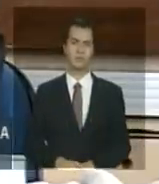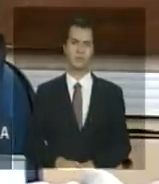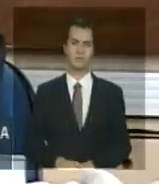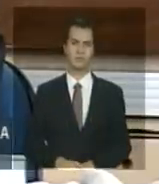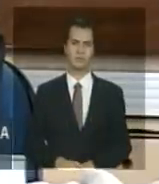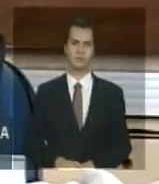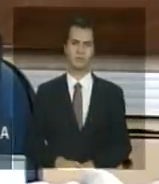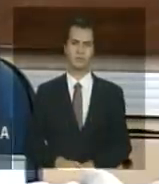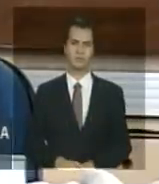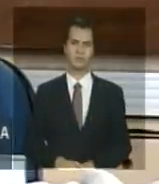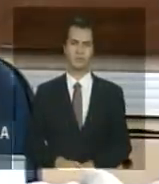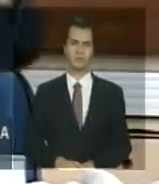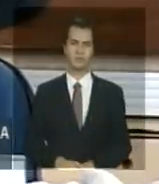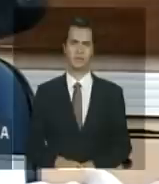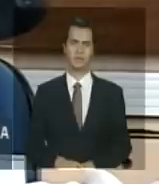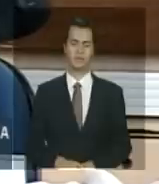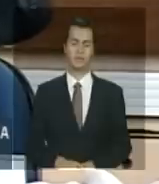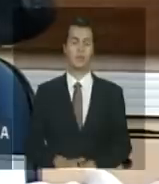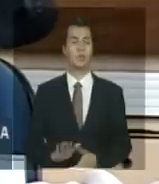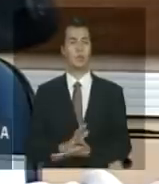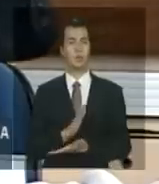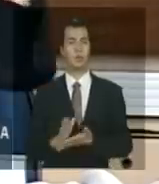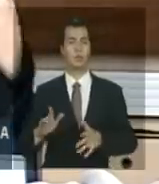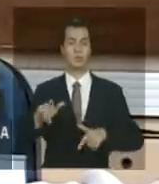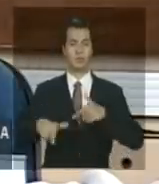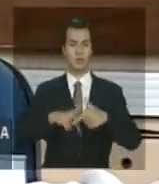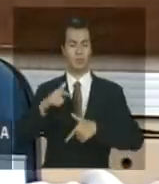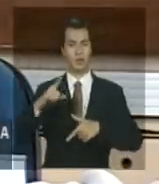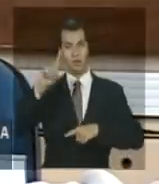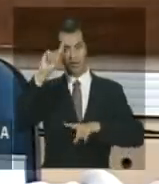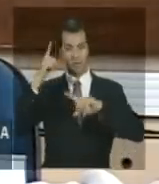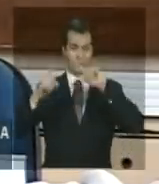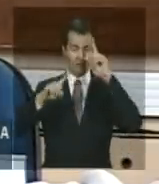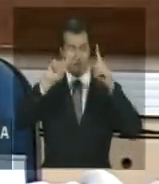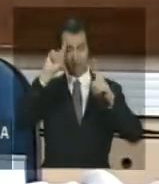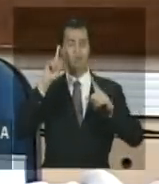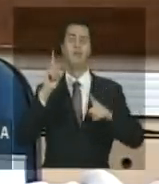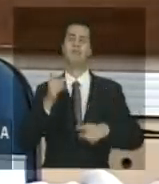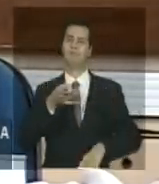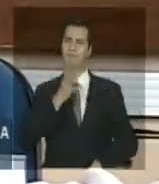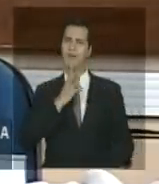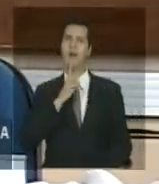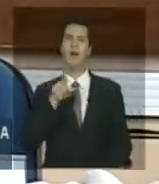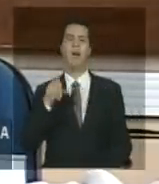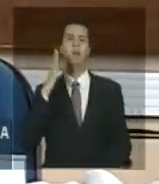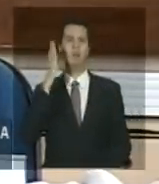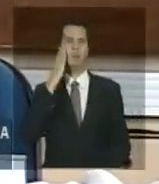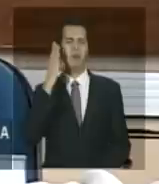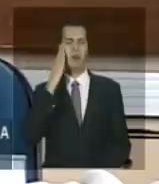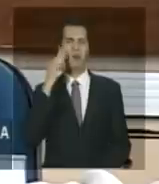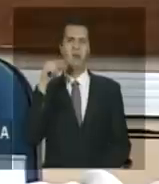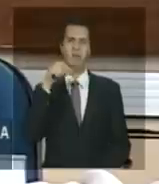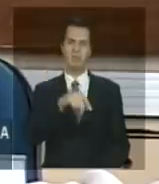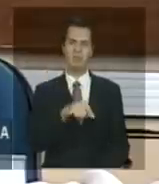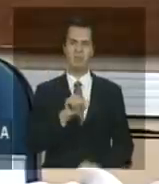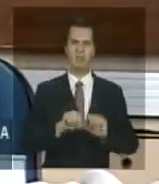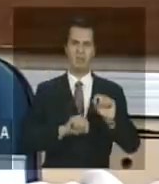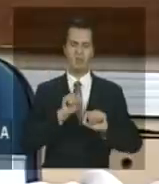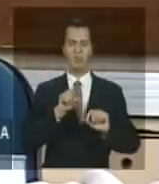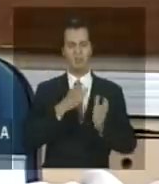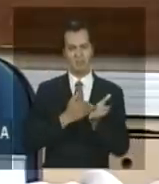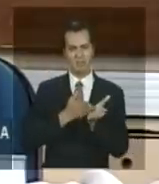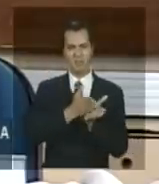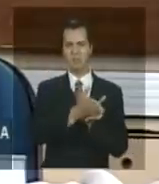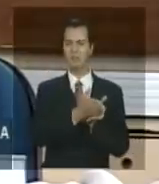quem lida um pouco com a questão da inovação na gestão pública, sabe que esse é um